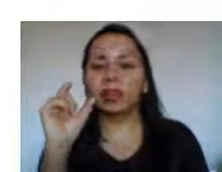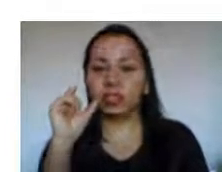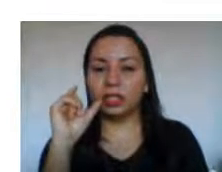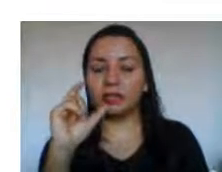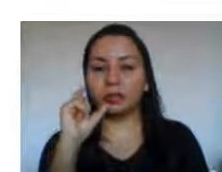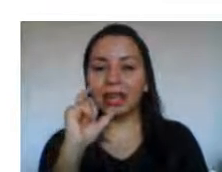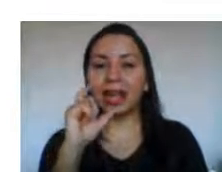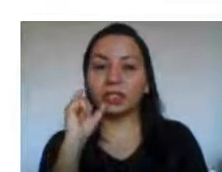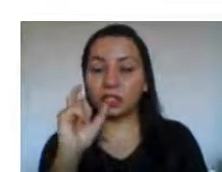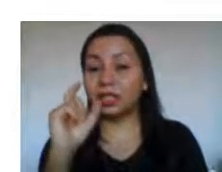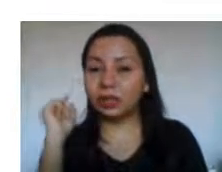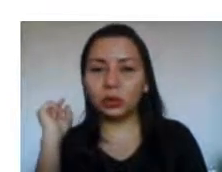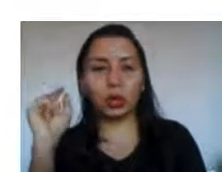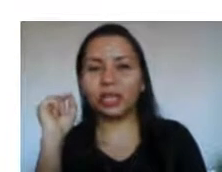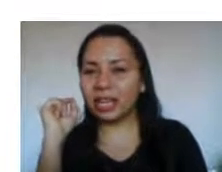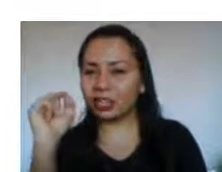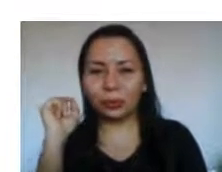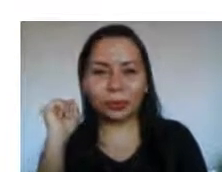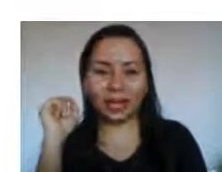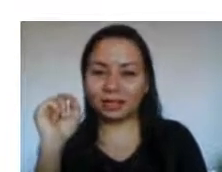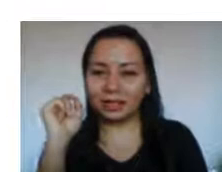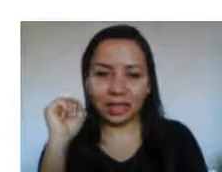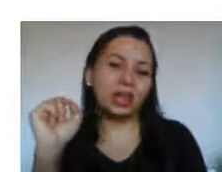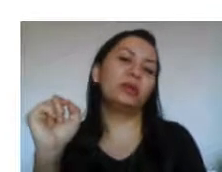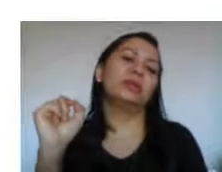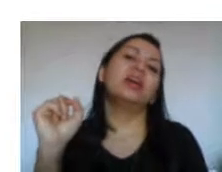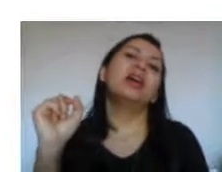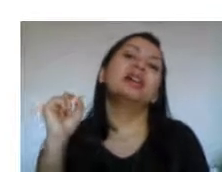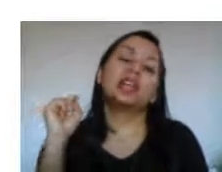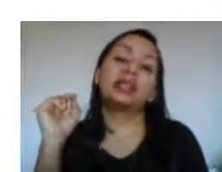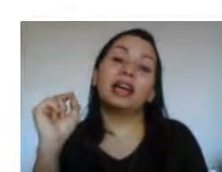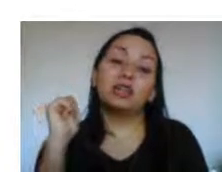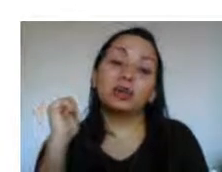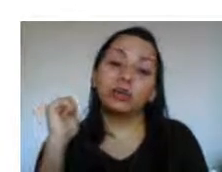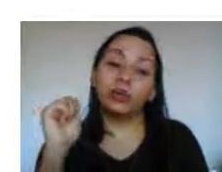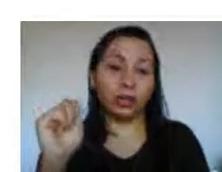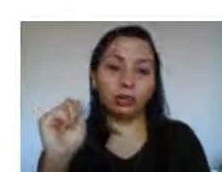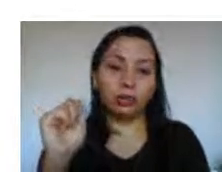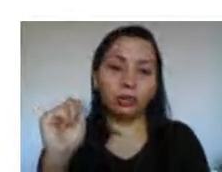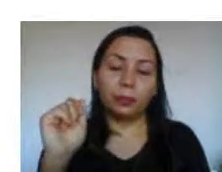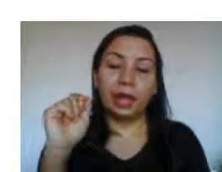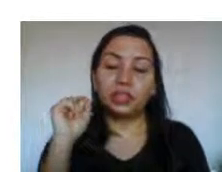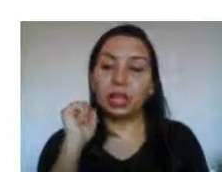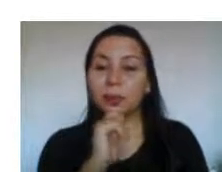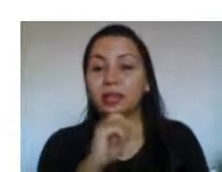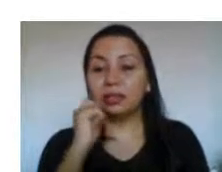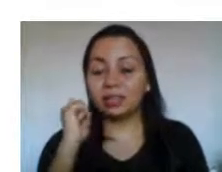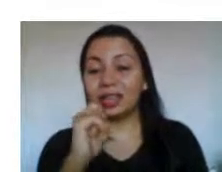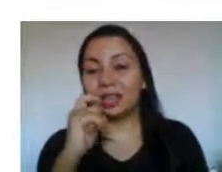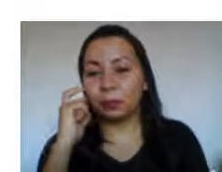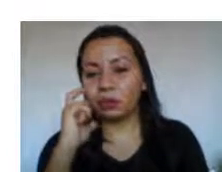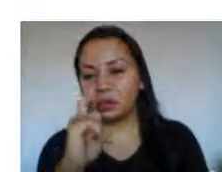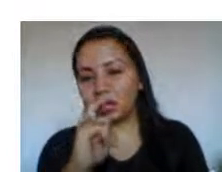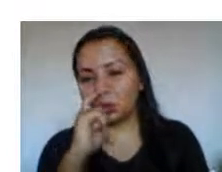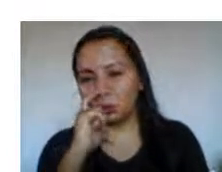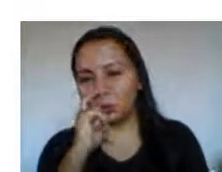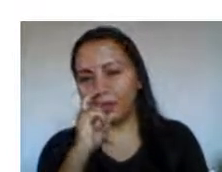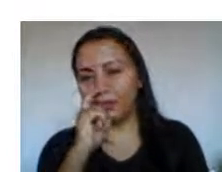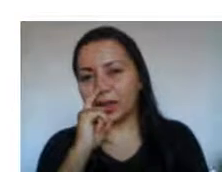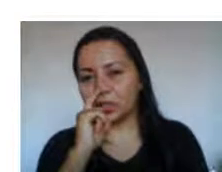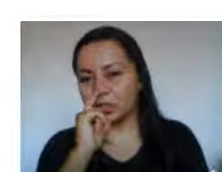a vegetação da Caatinga do Nordeste brasileiro já está aí sofrendo praticamente